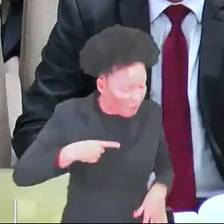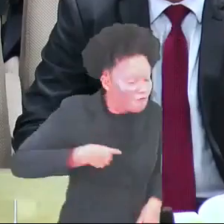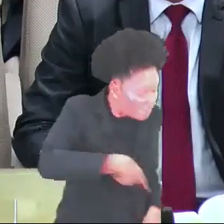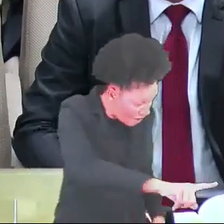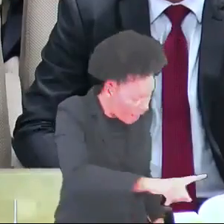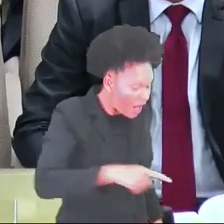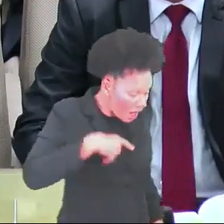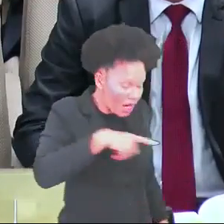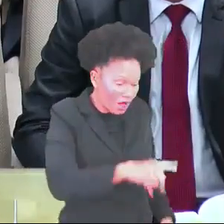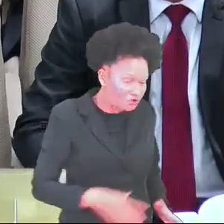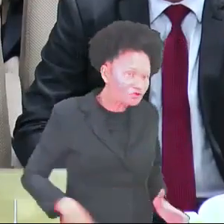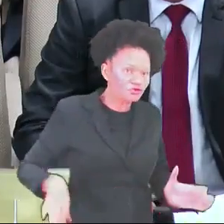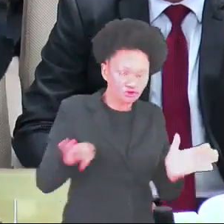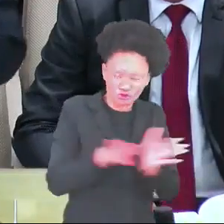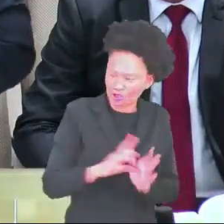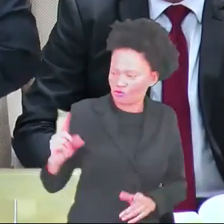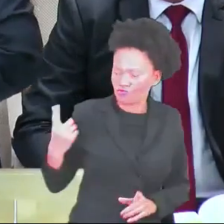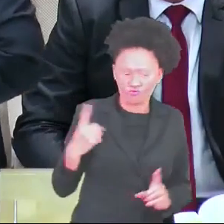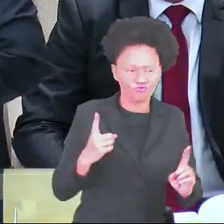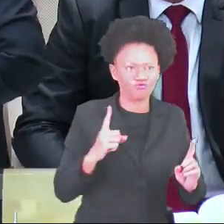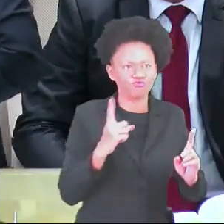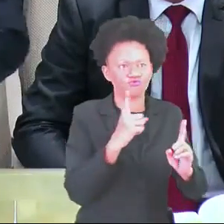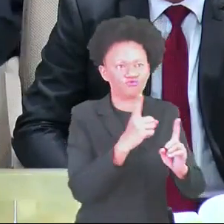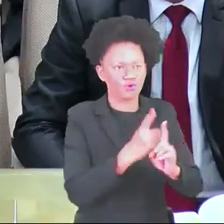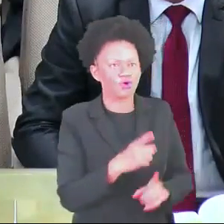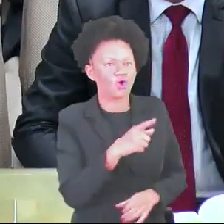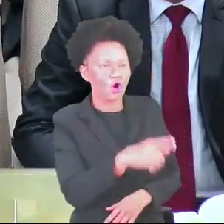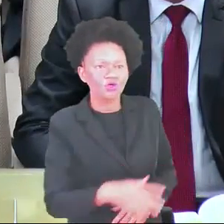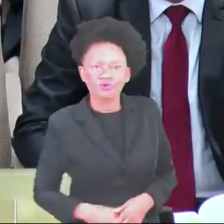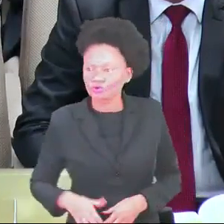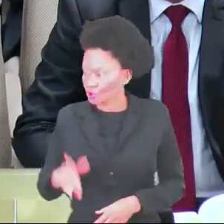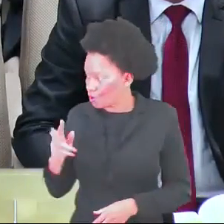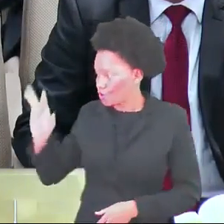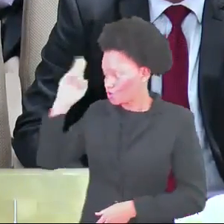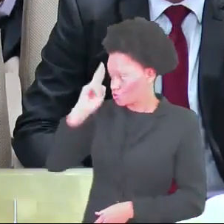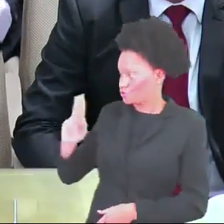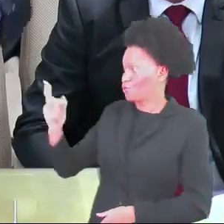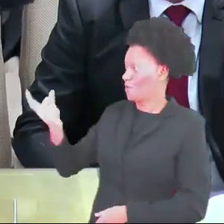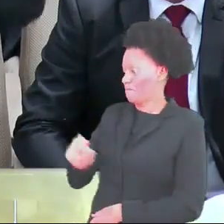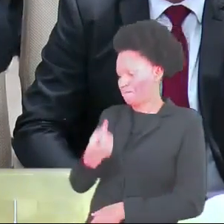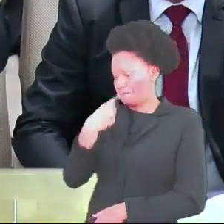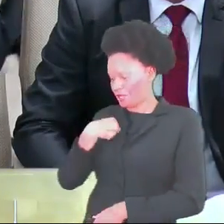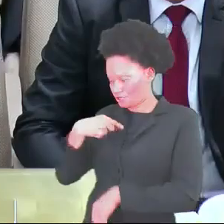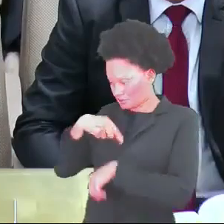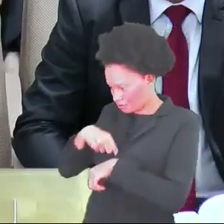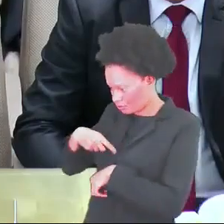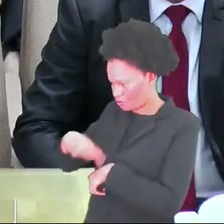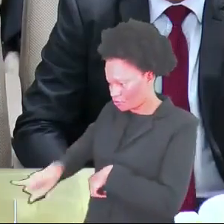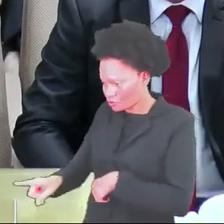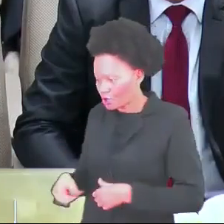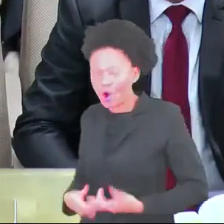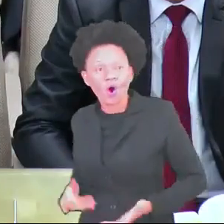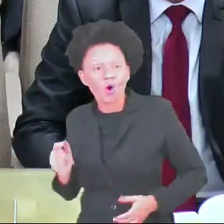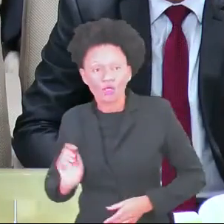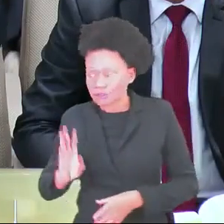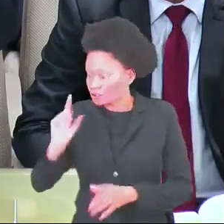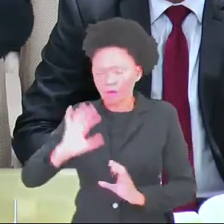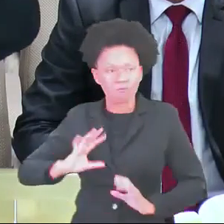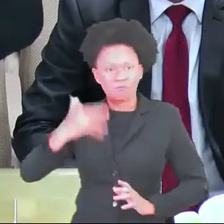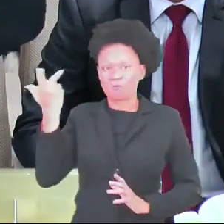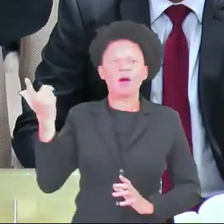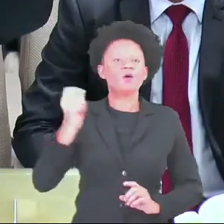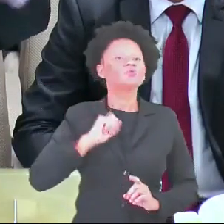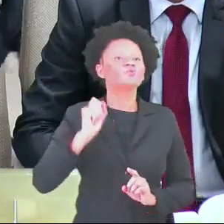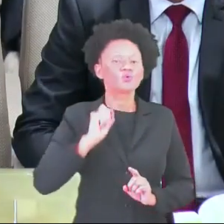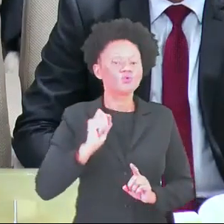lá. E quando chega o Joaquim, lá naquele rapaz diz: olha, o Senhor me enviou. De repente, os demônios que estavam naquele rapaz